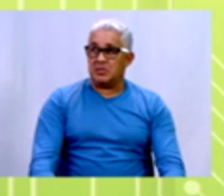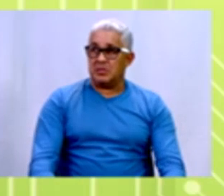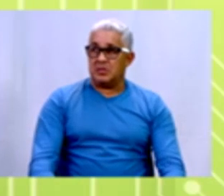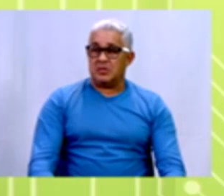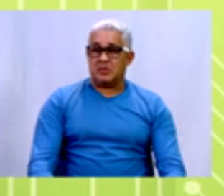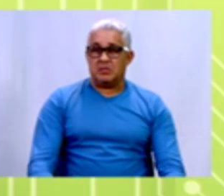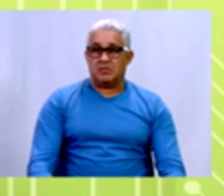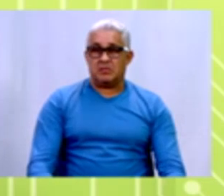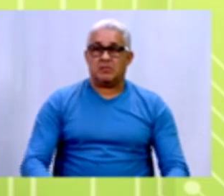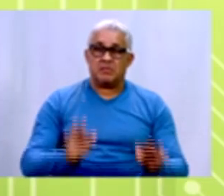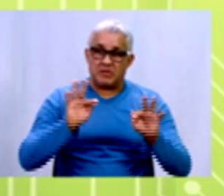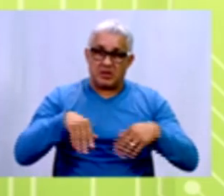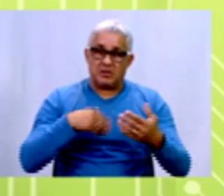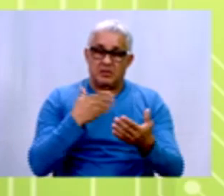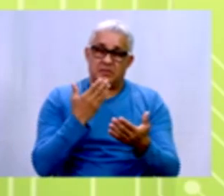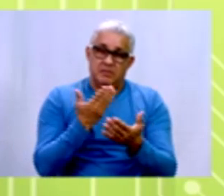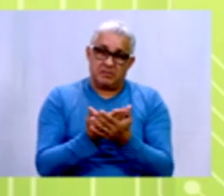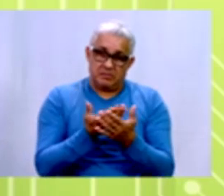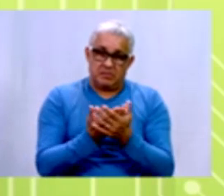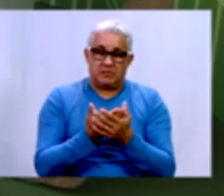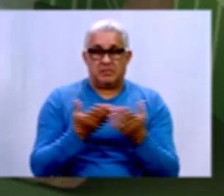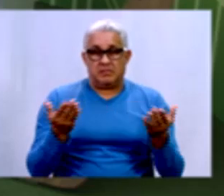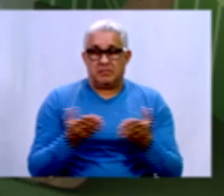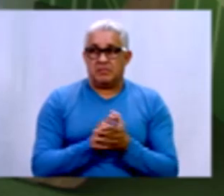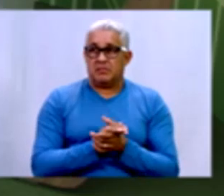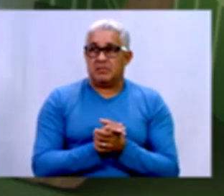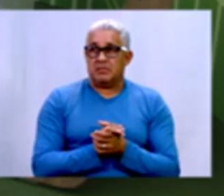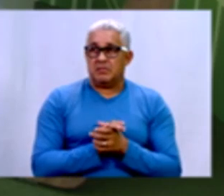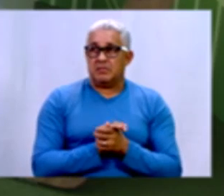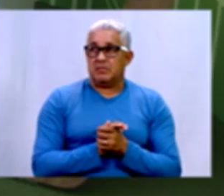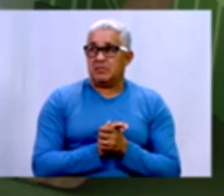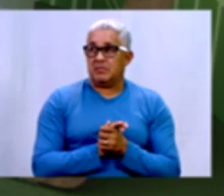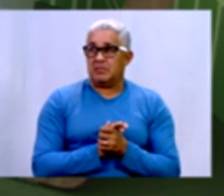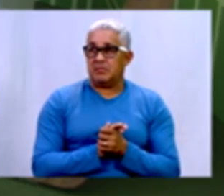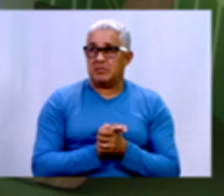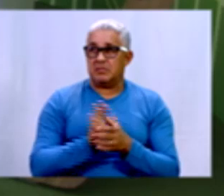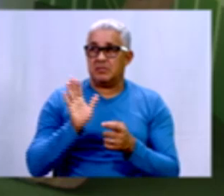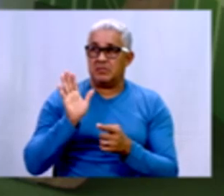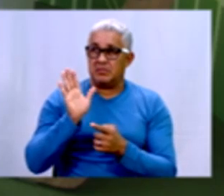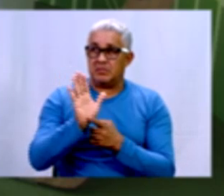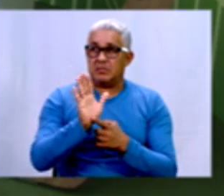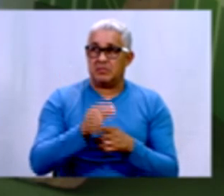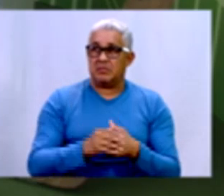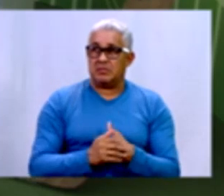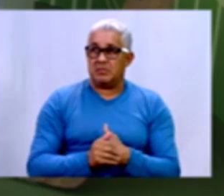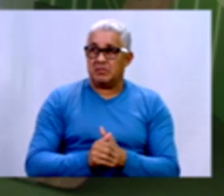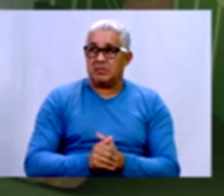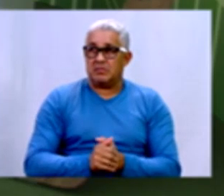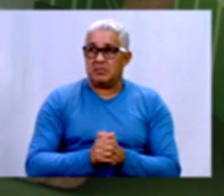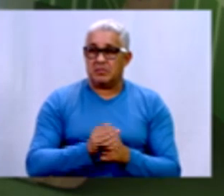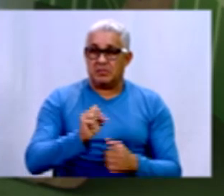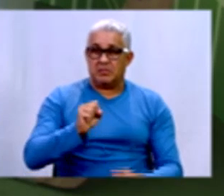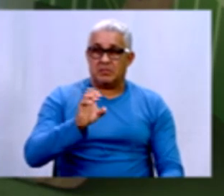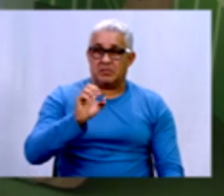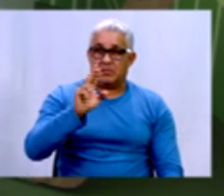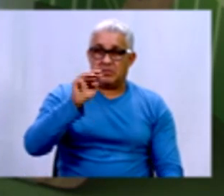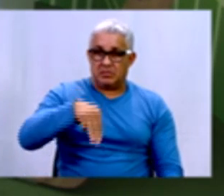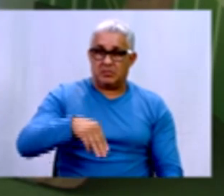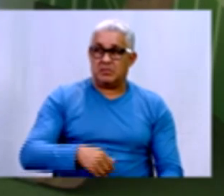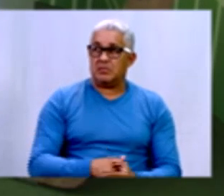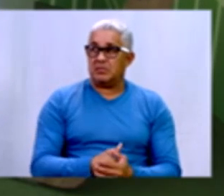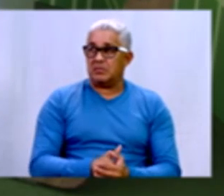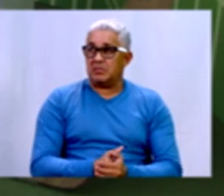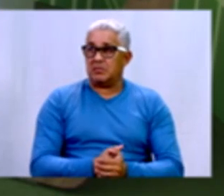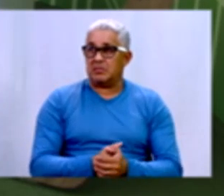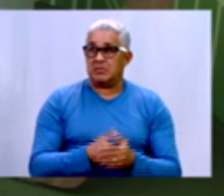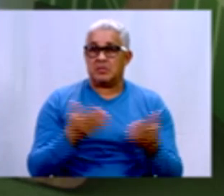terminamos aqui a nossa aula, né, professora, de apresentação do Scrum. Né? Ok.